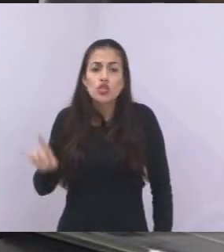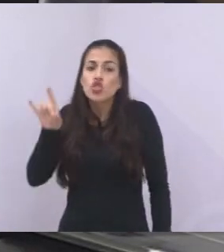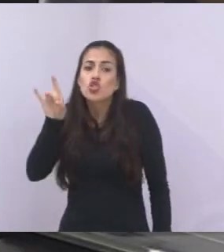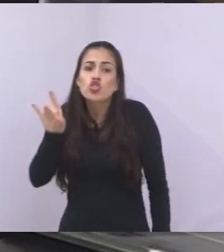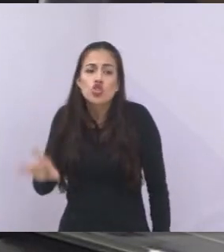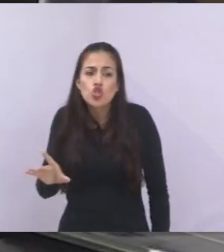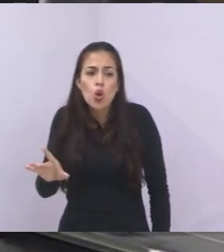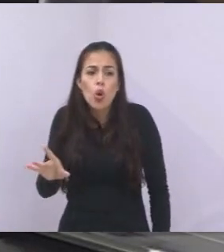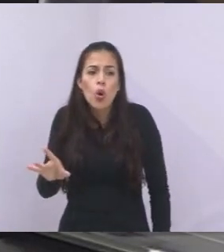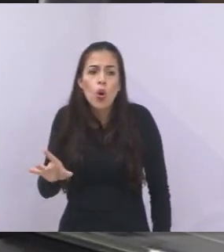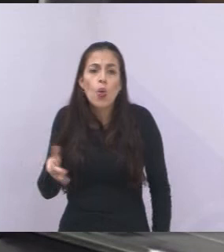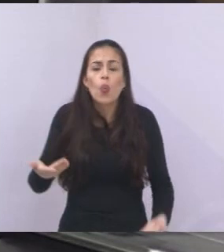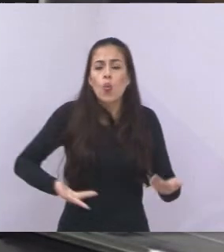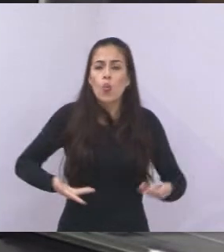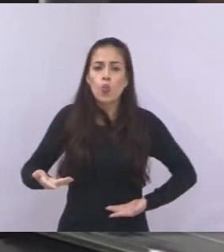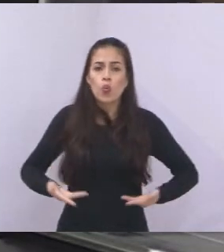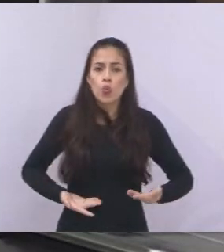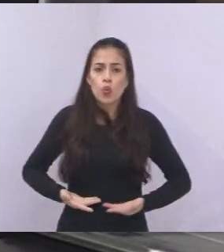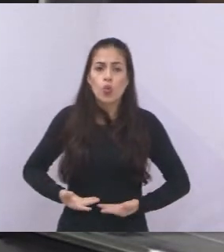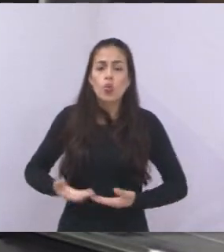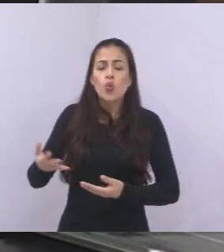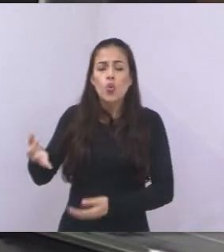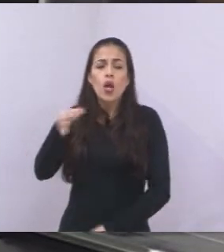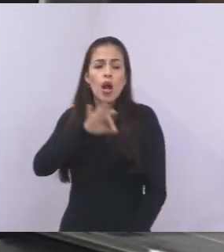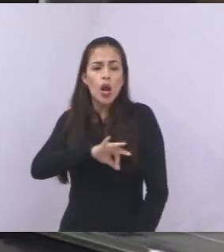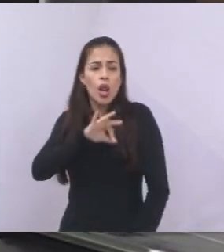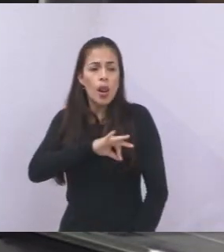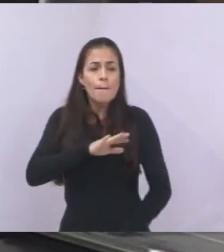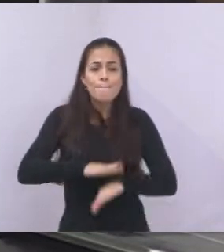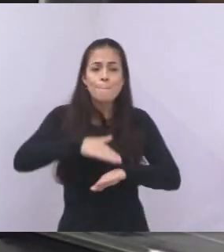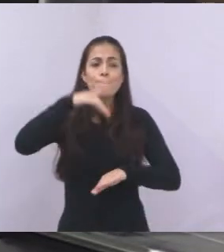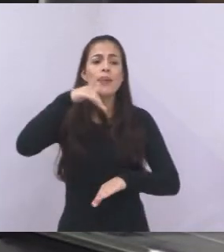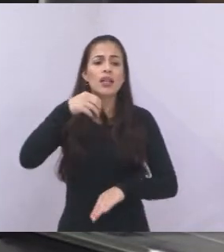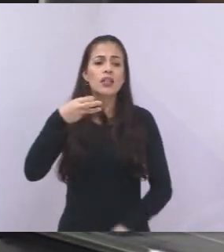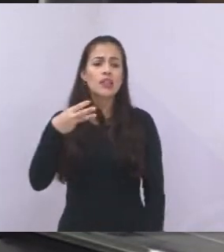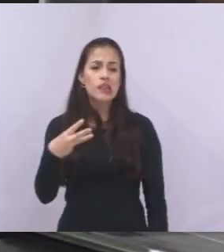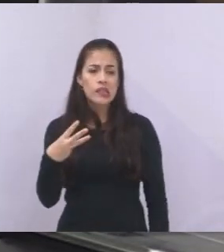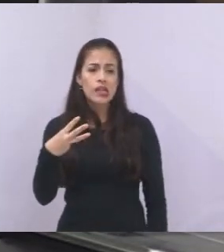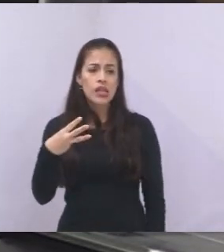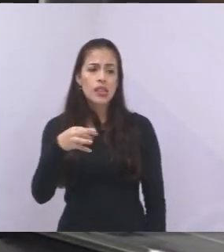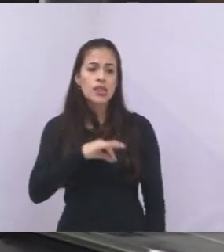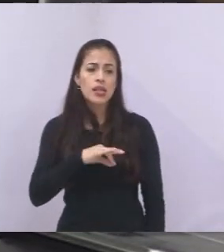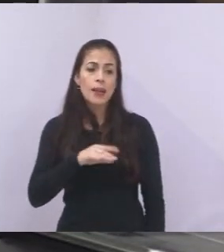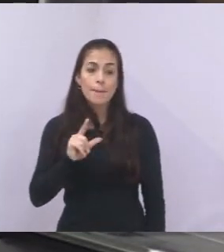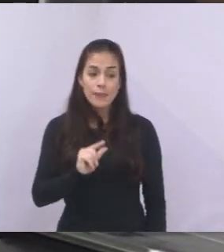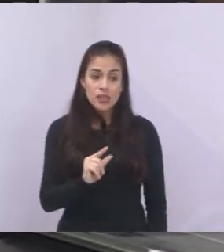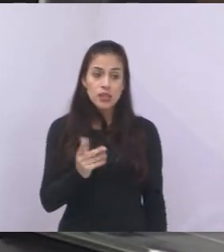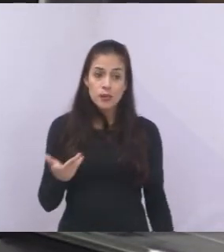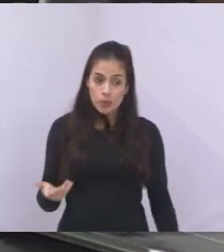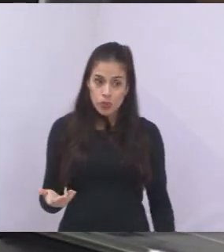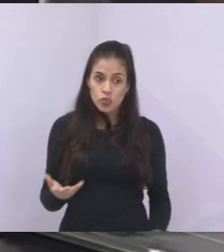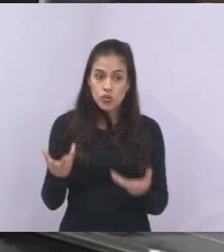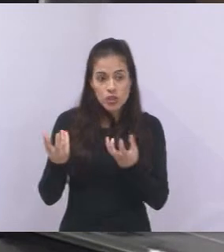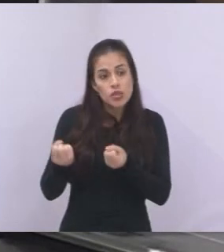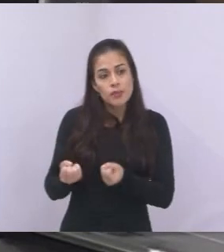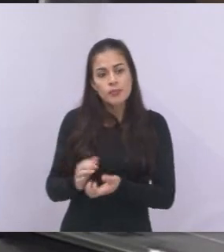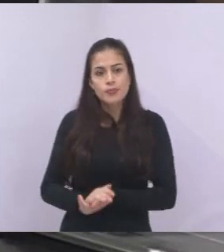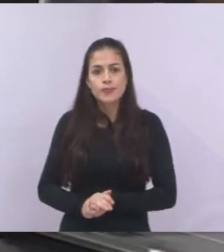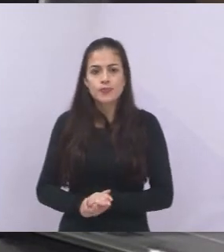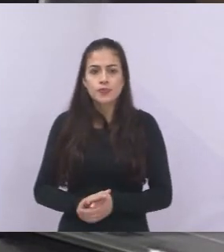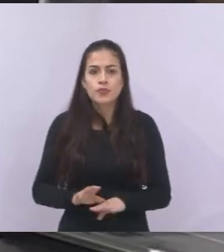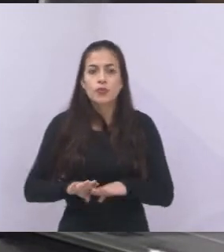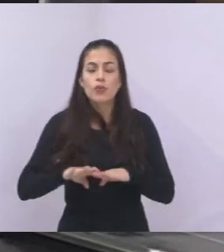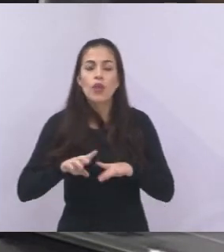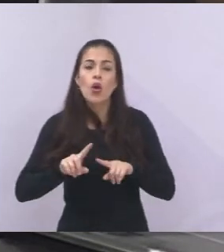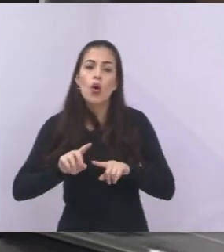que receberem acima de 3 salários mínimos, deste, o que passar dos 3 salários mínimos,